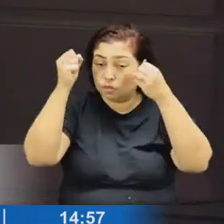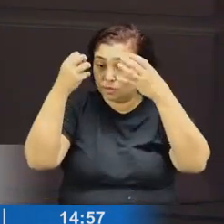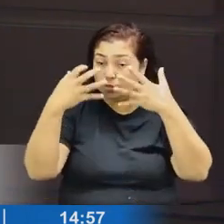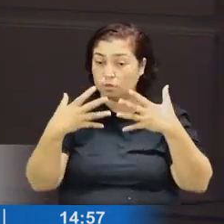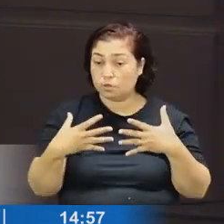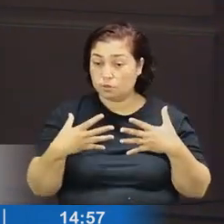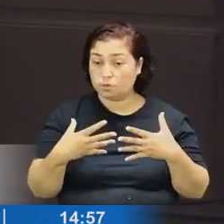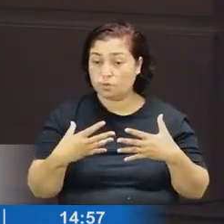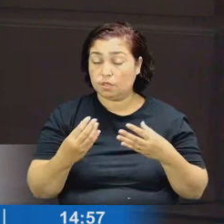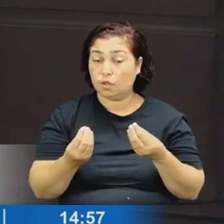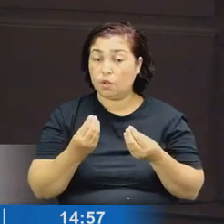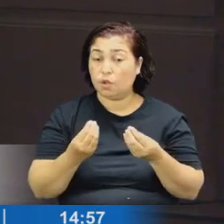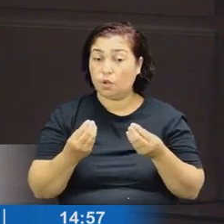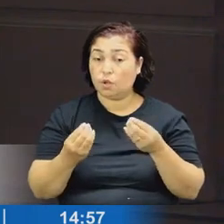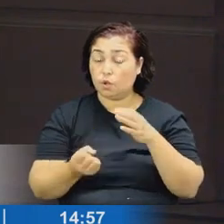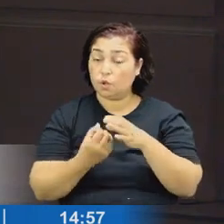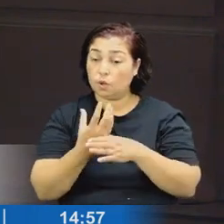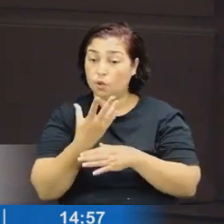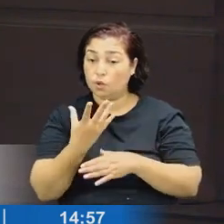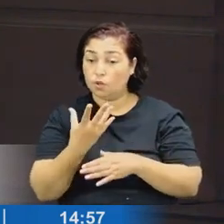constrói isso aí pra gente